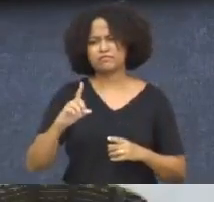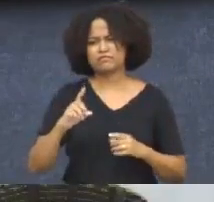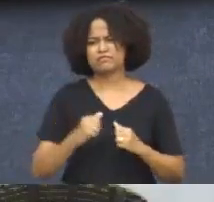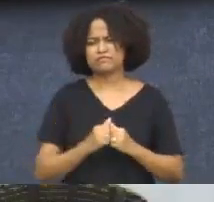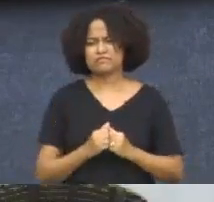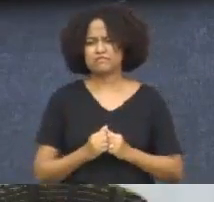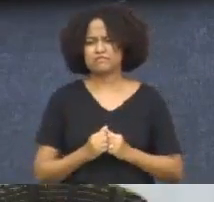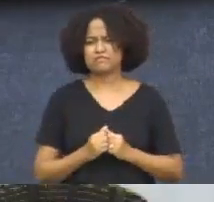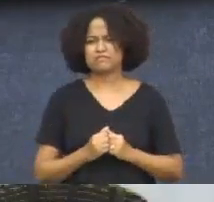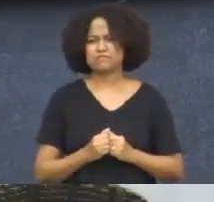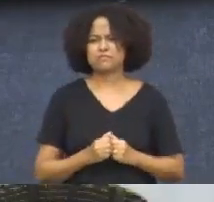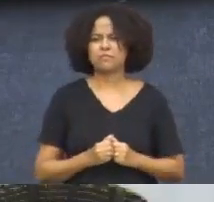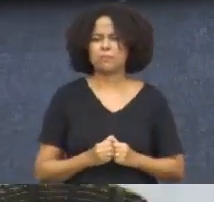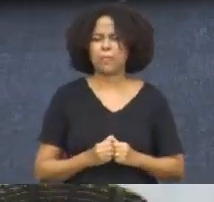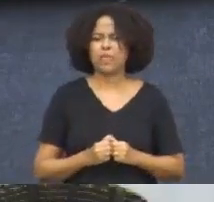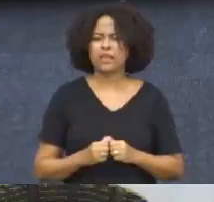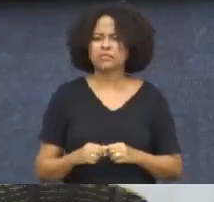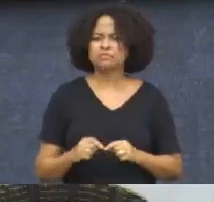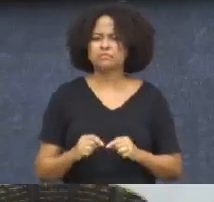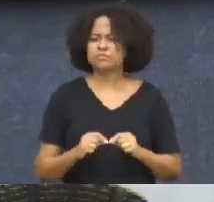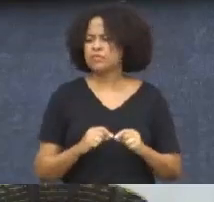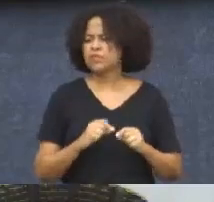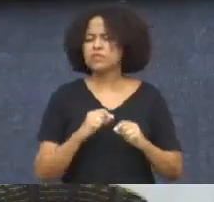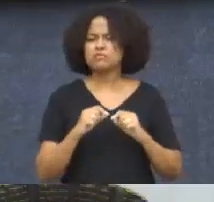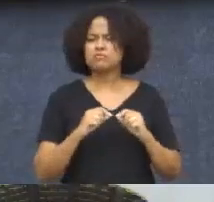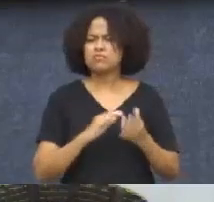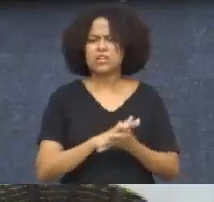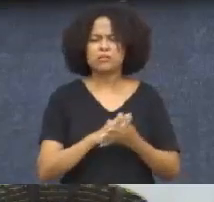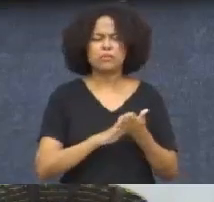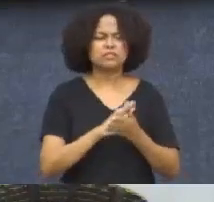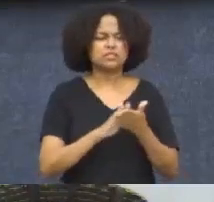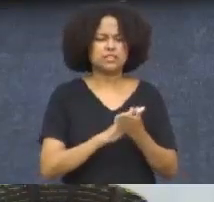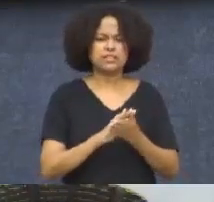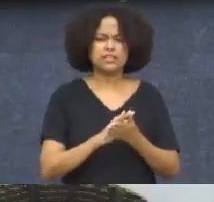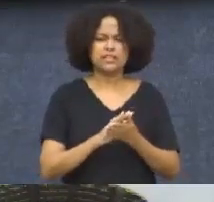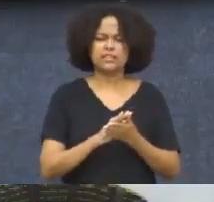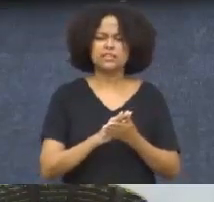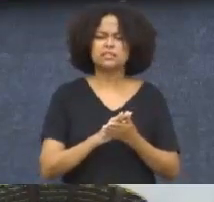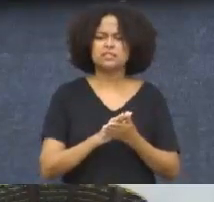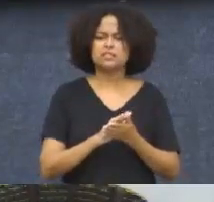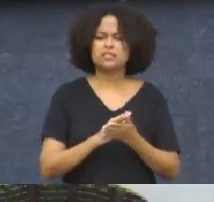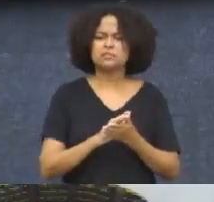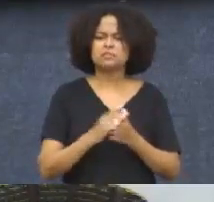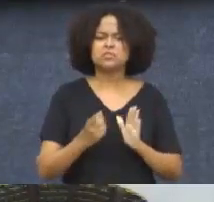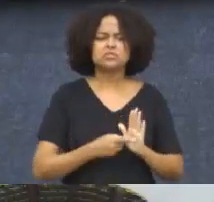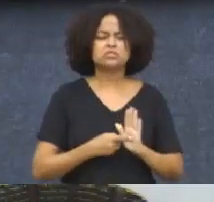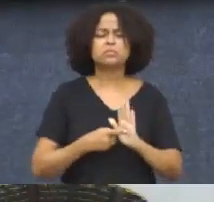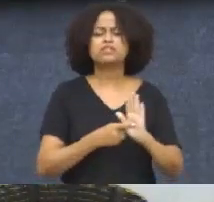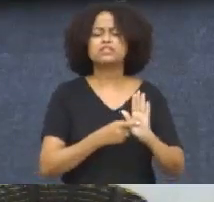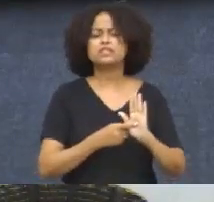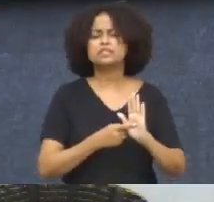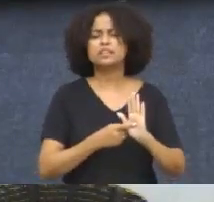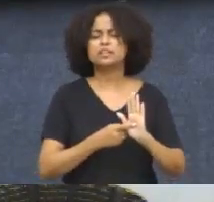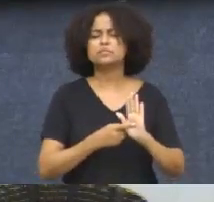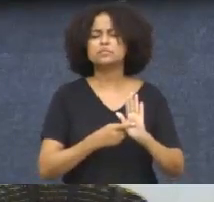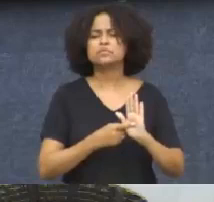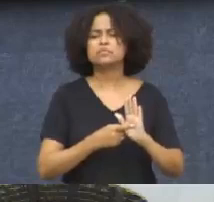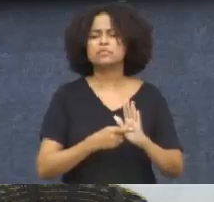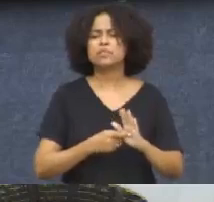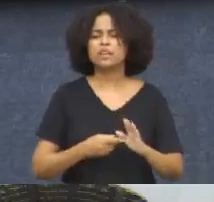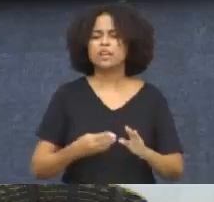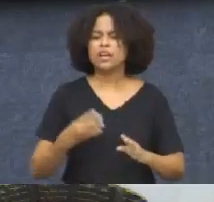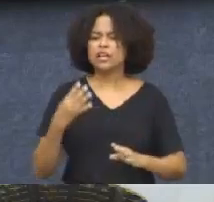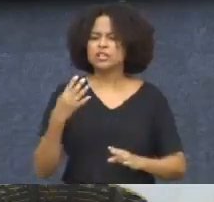obrigado. Não havendo mais quem queira se manifestar, fica